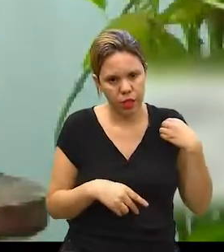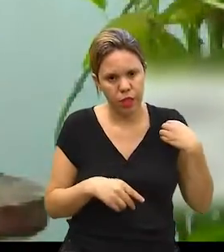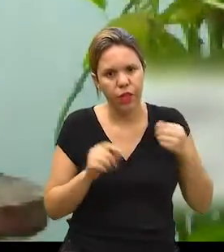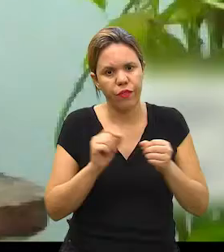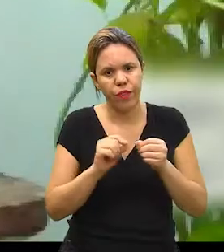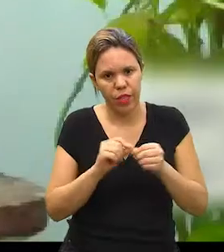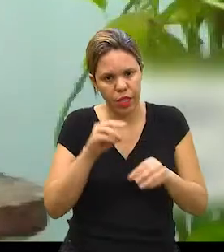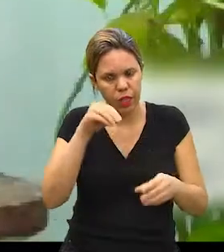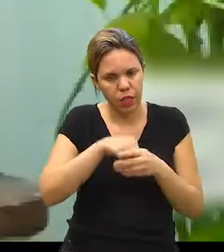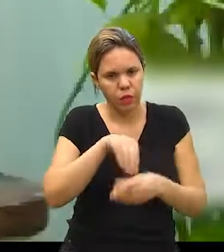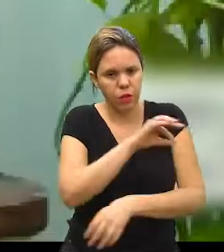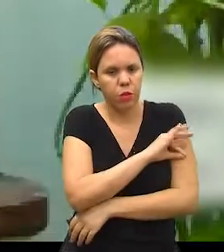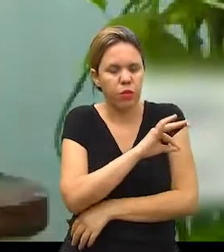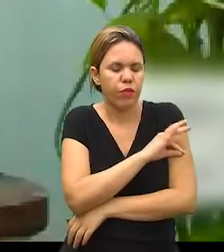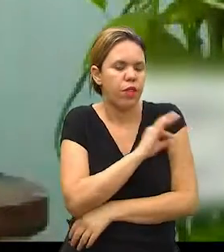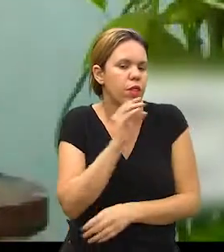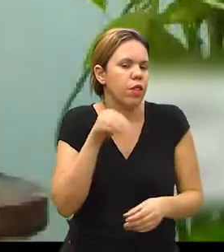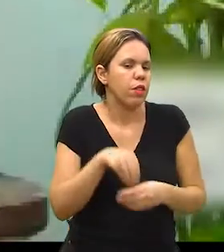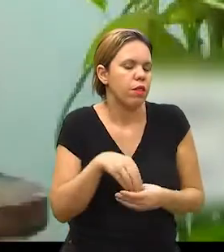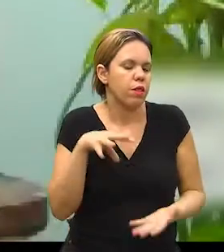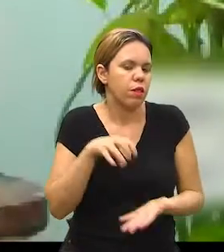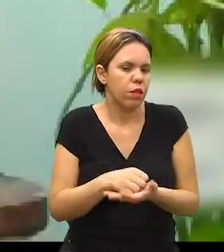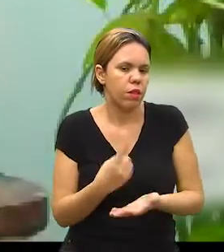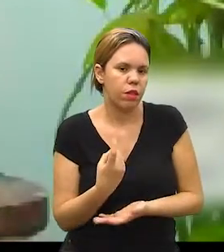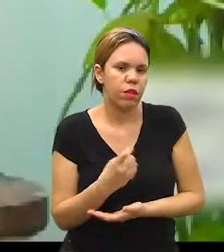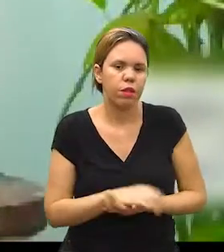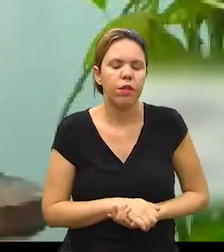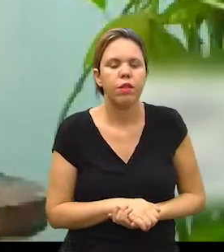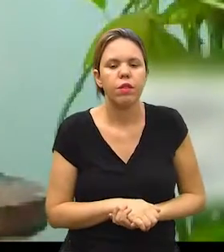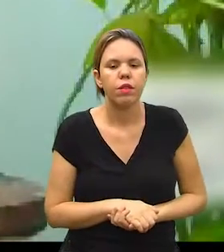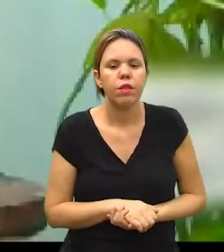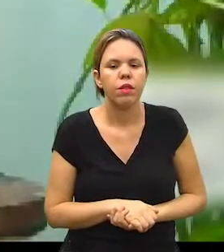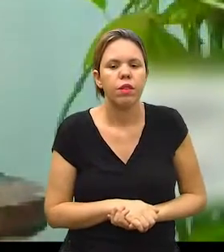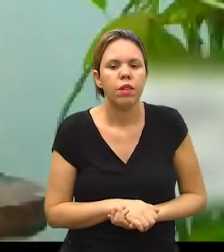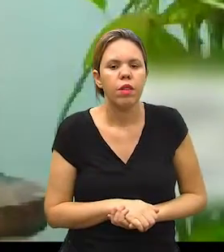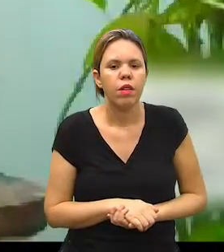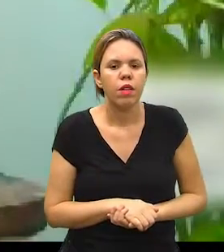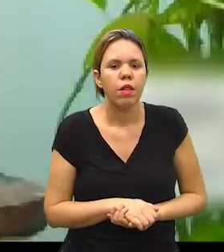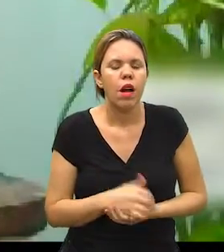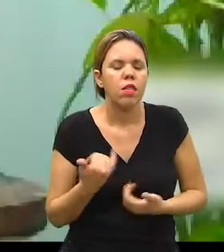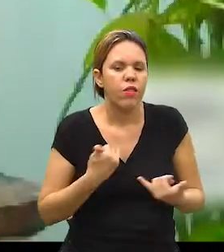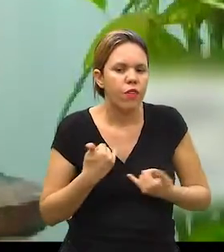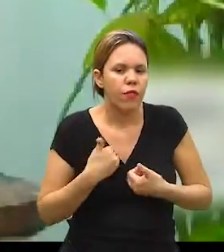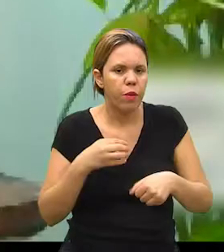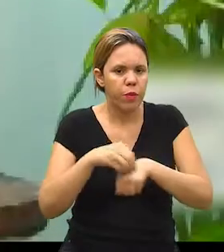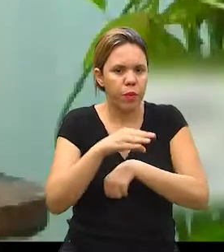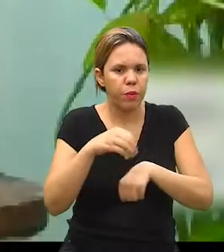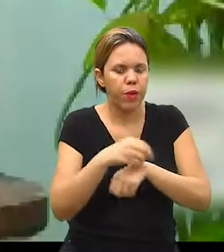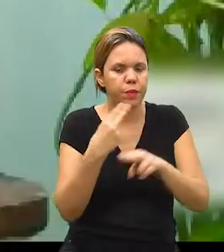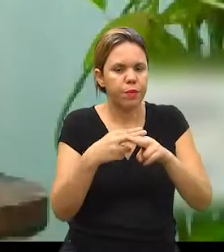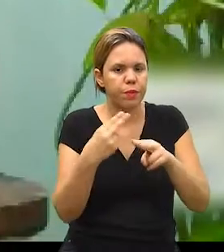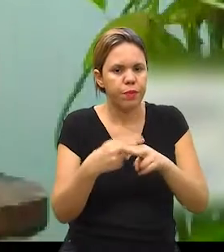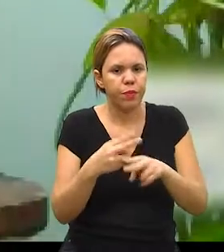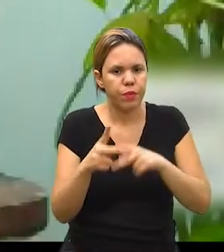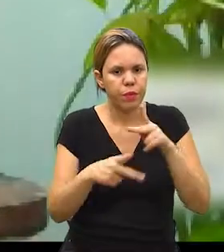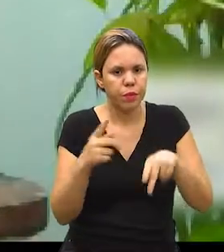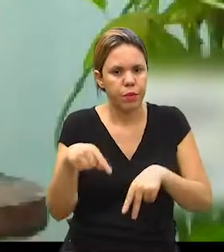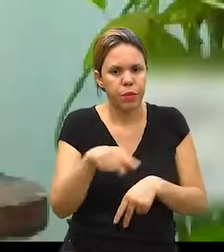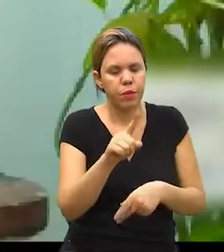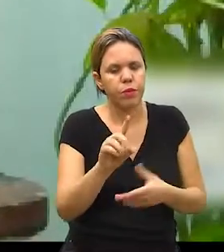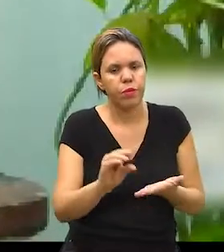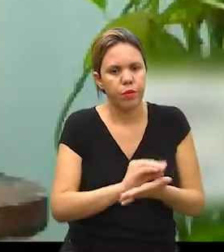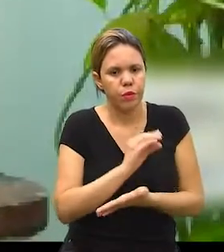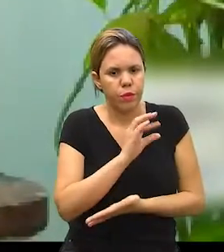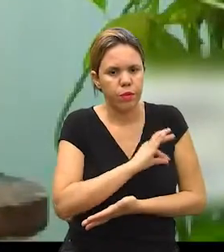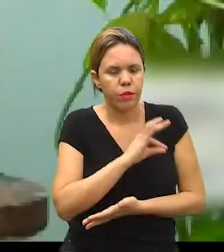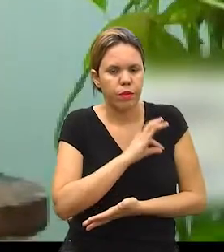feito na prefeitura através do Cadastro Único. Os dados serão repassados para a Caixa Econômica e os indicados receberão